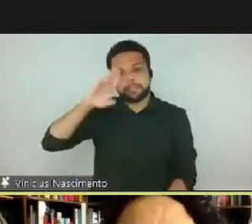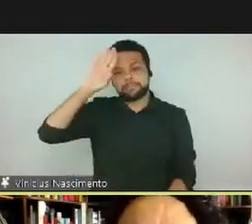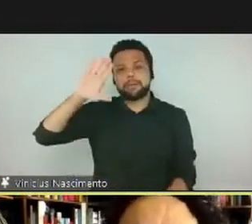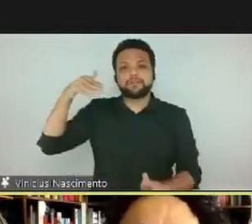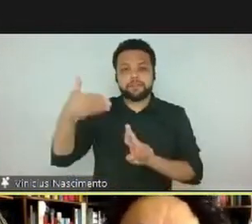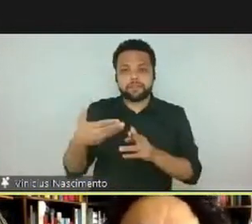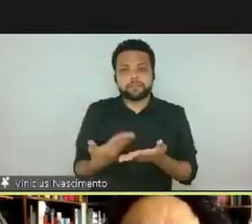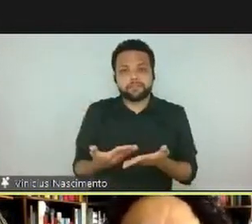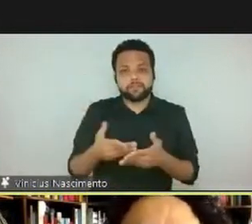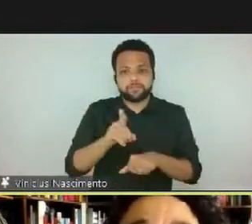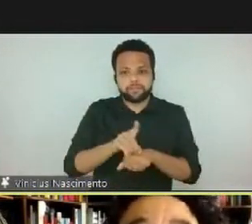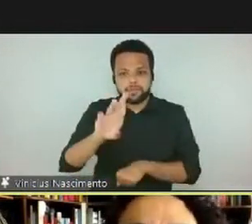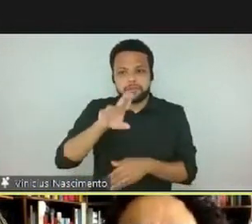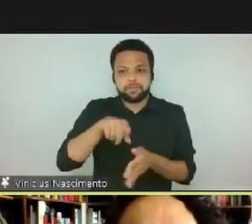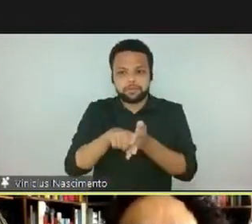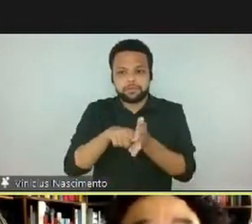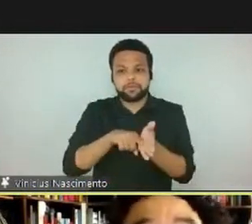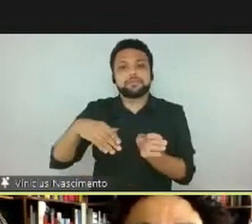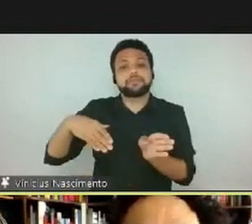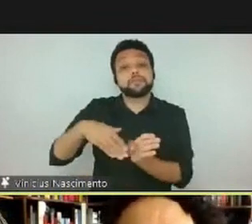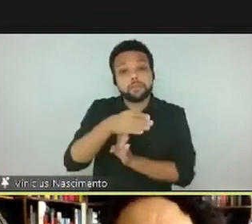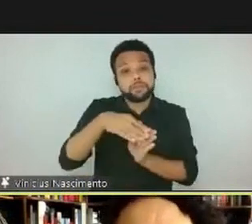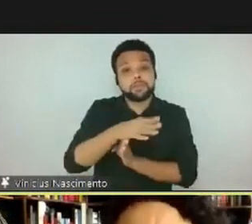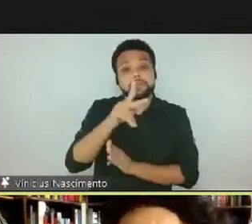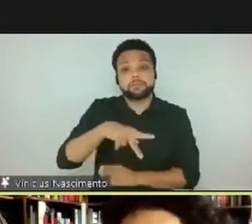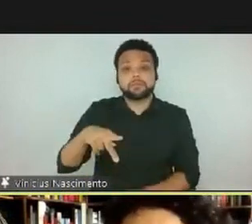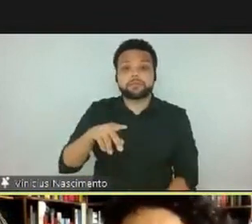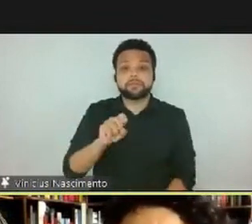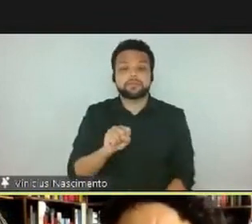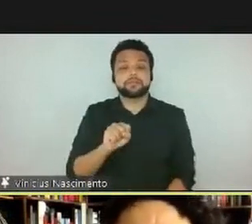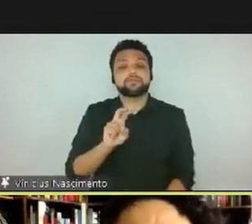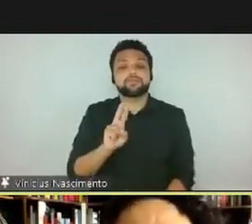uma pesquisa orientada pela professora Sumaya Mata.